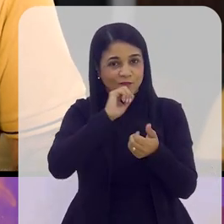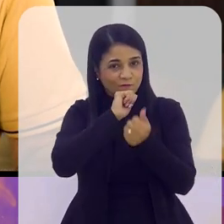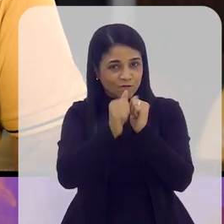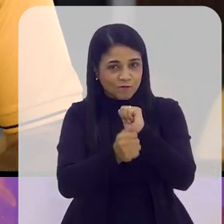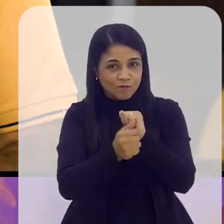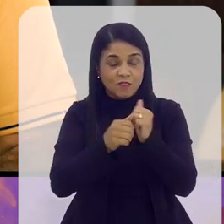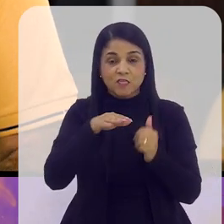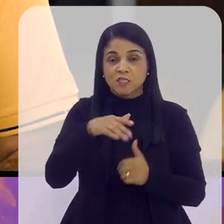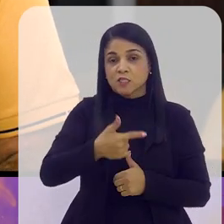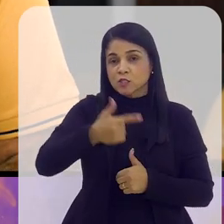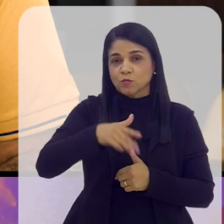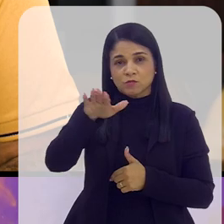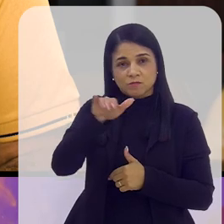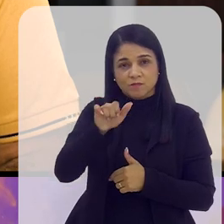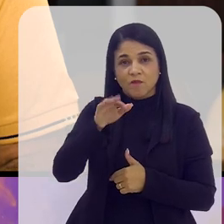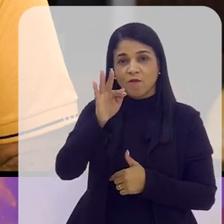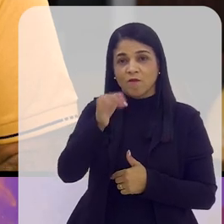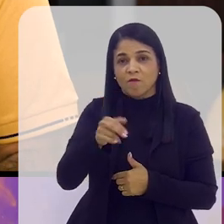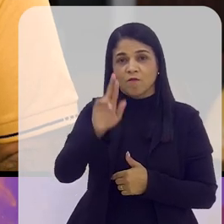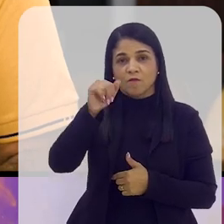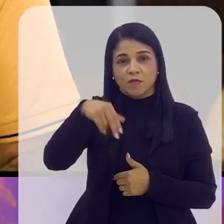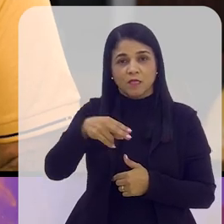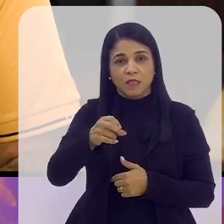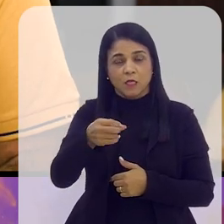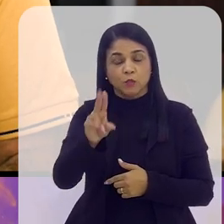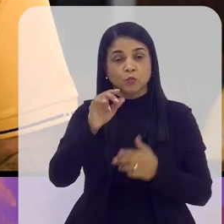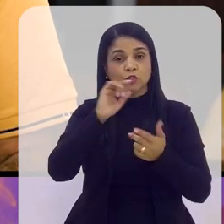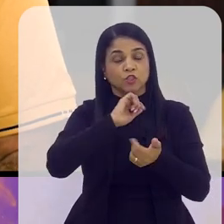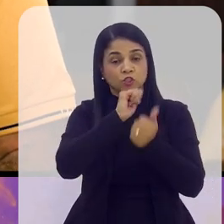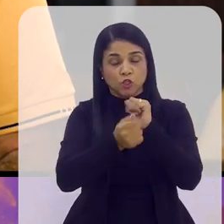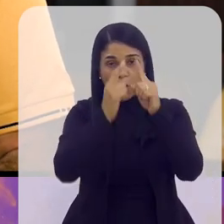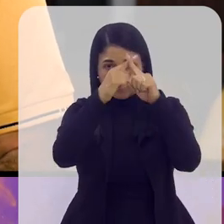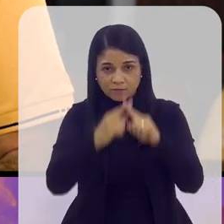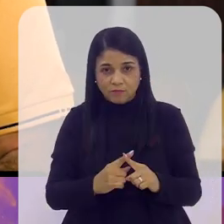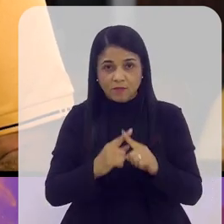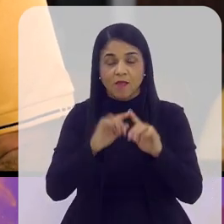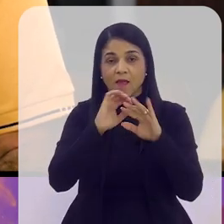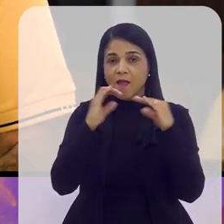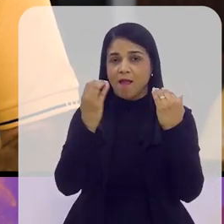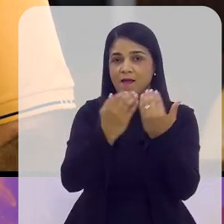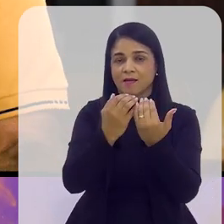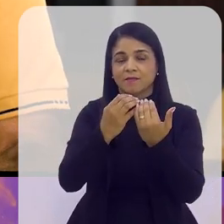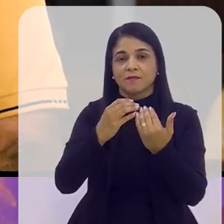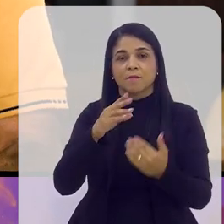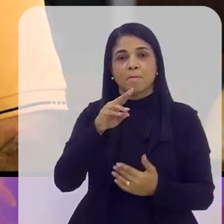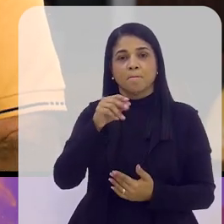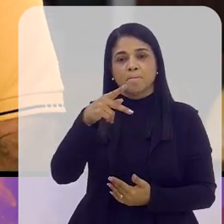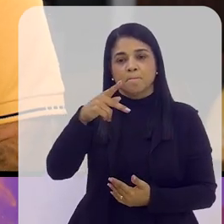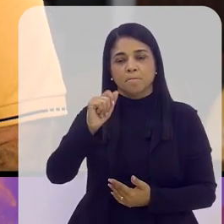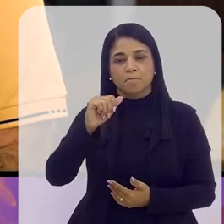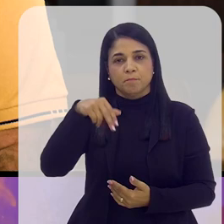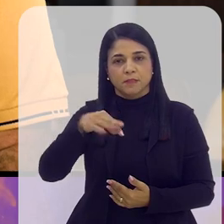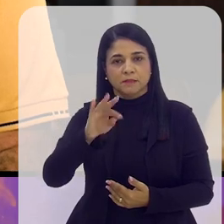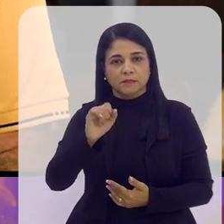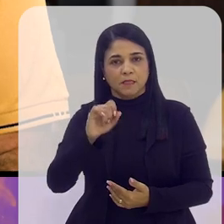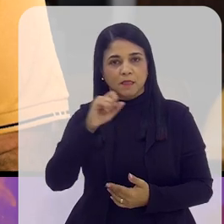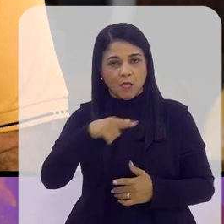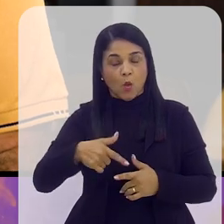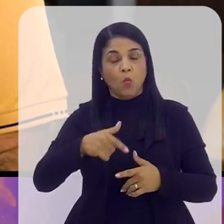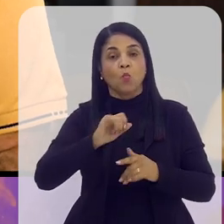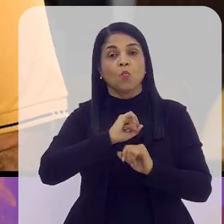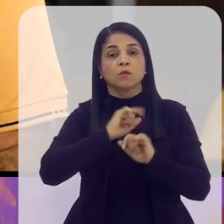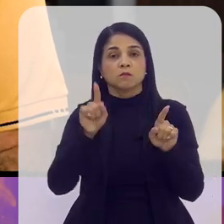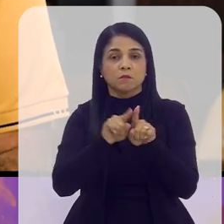brasileira, a segunda convocação do Fernando Diniz, jogos contra a Venezuela na Arena Pantanal e depois vamos ter a partida contra